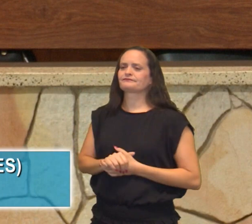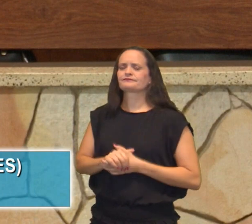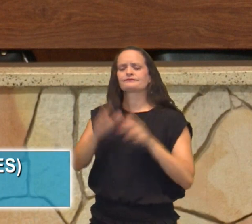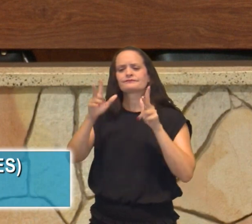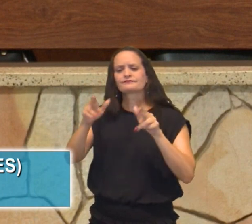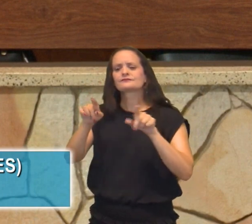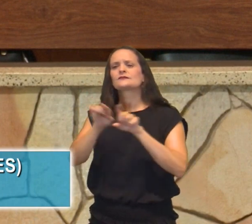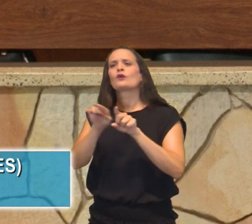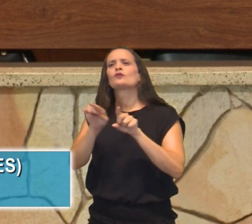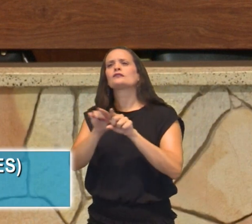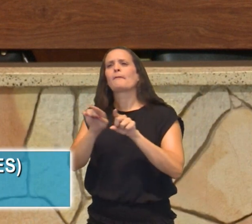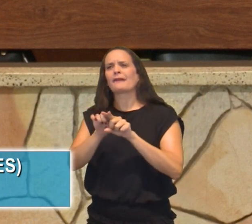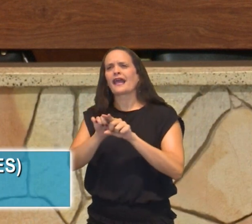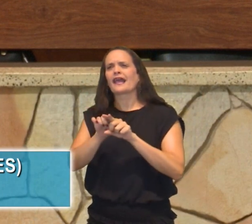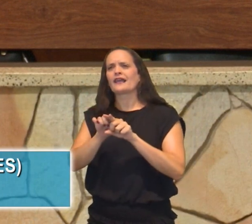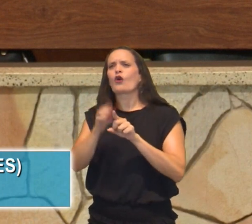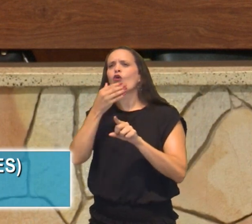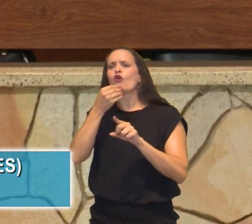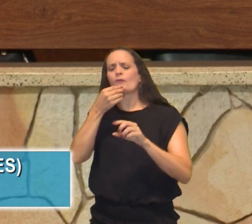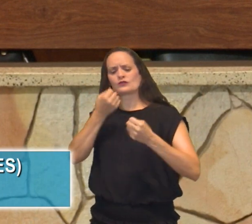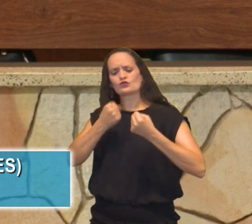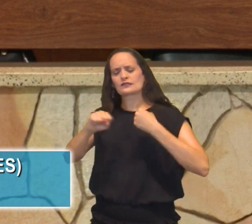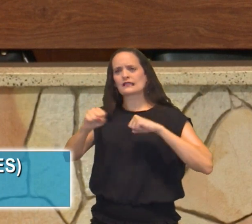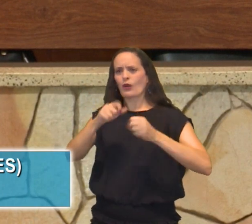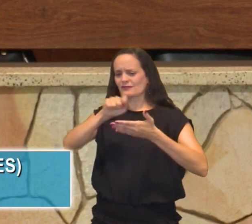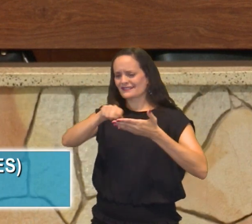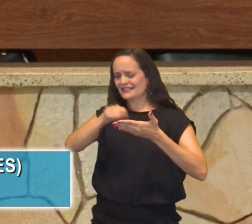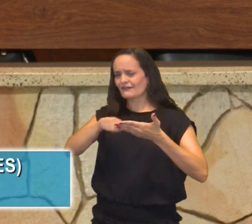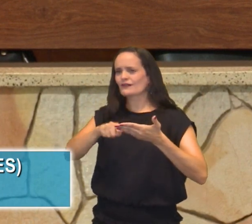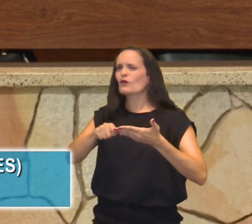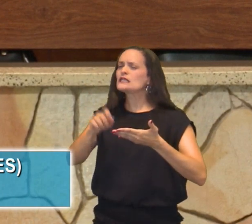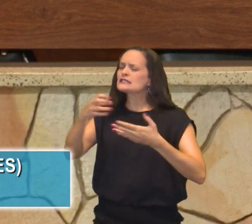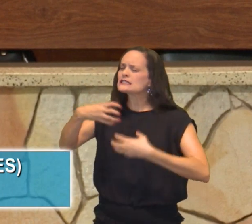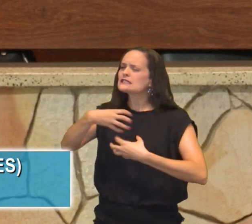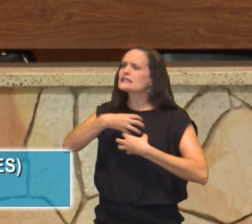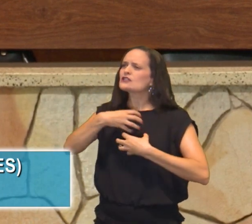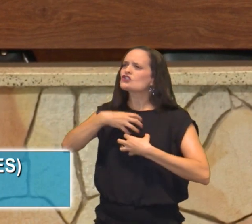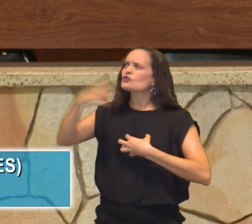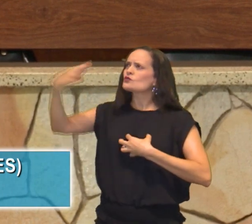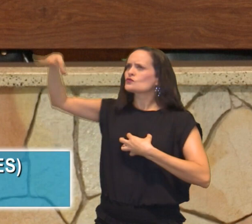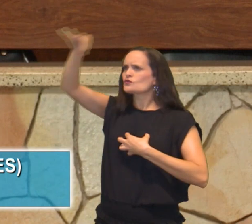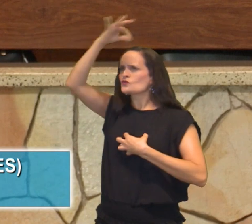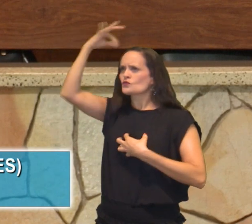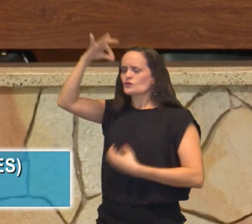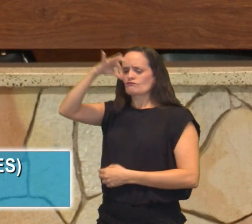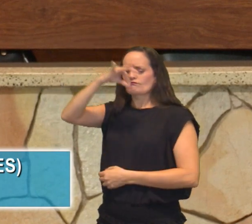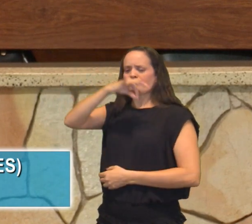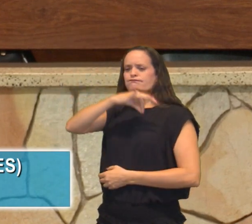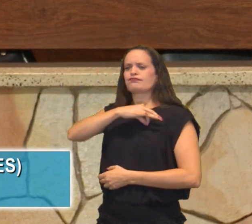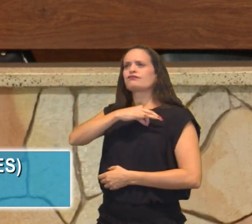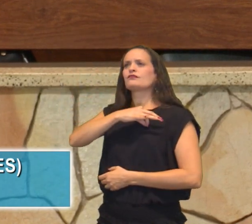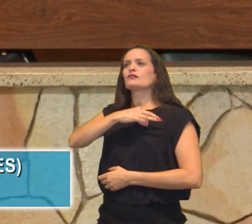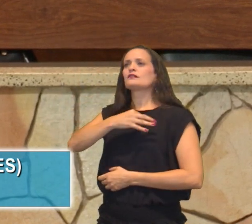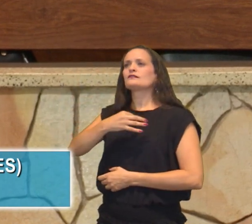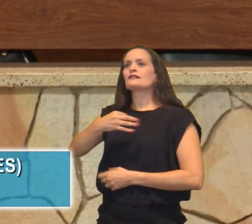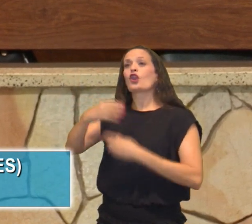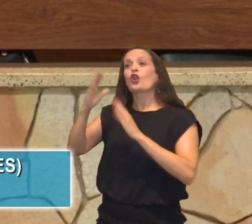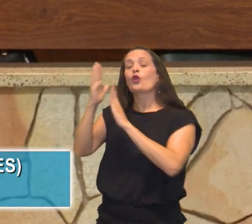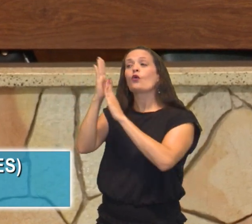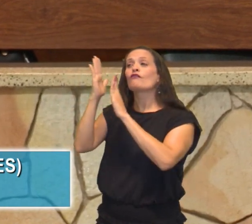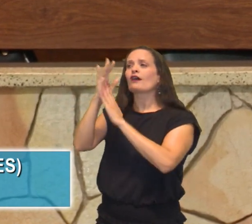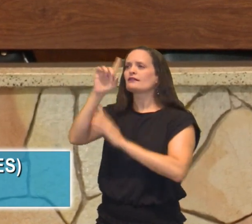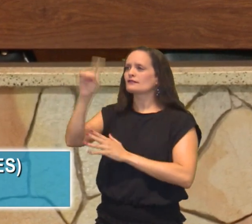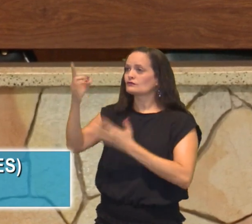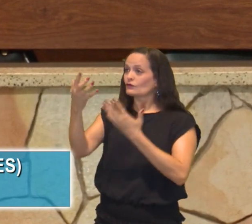estava saudoso em sentir a presença de Deus naquele lugar, em louvar a Deus, eu